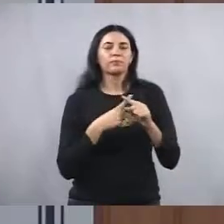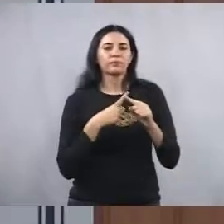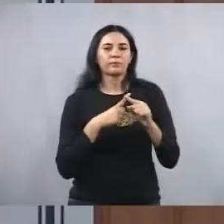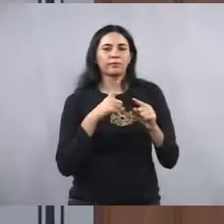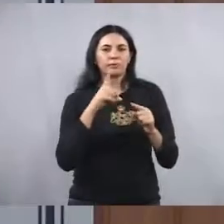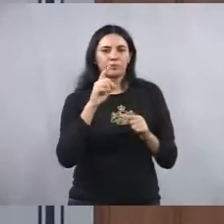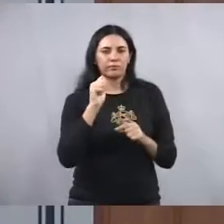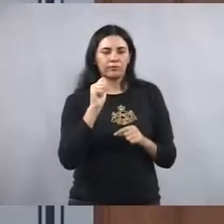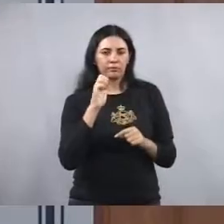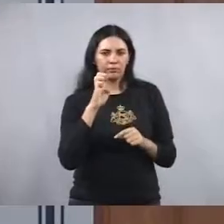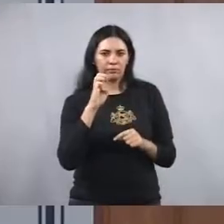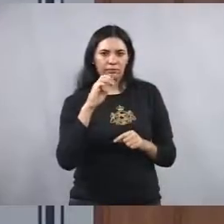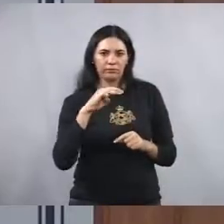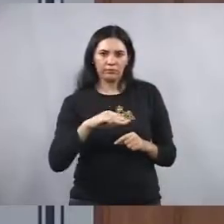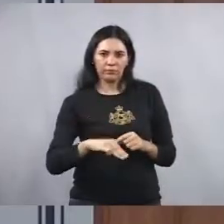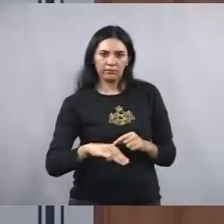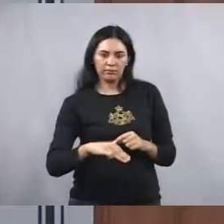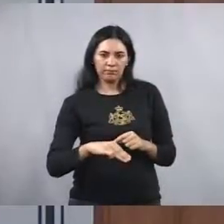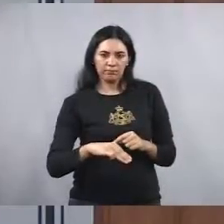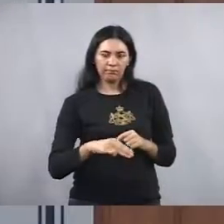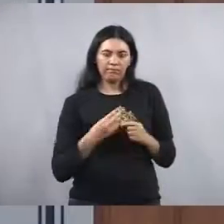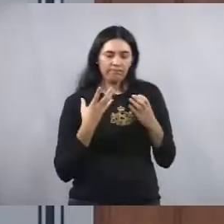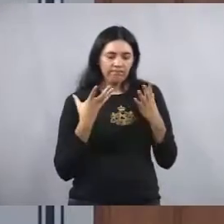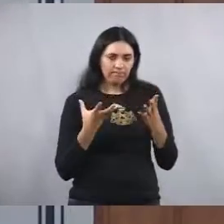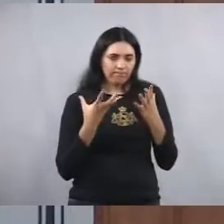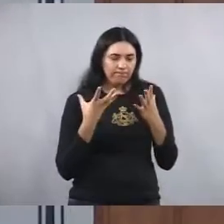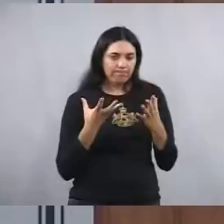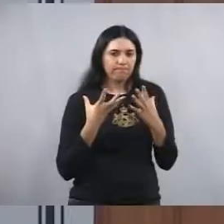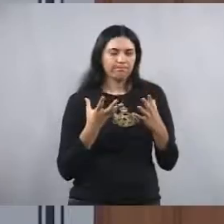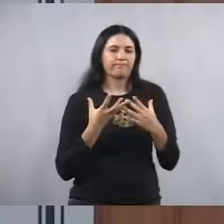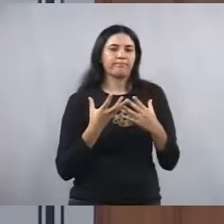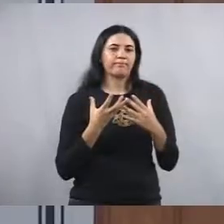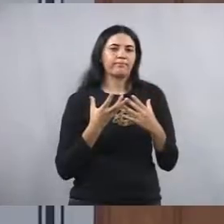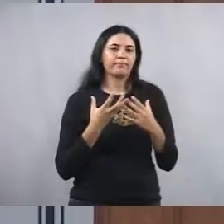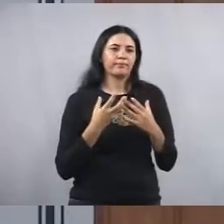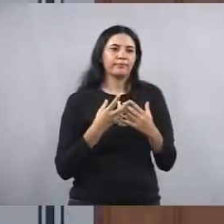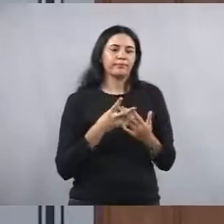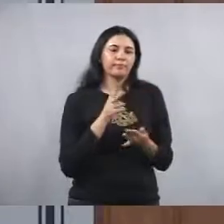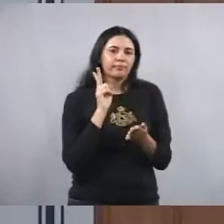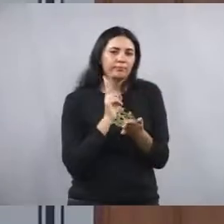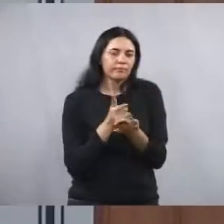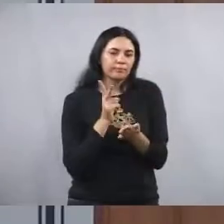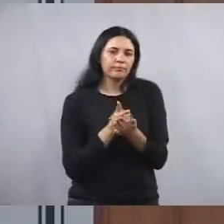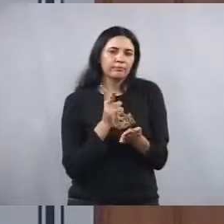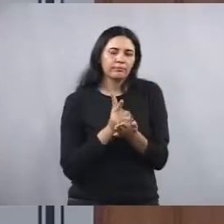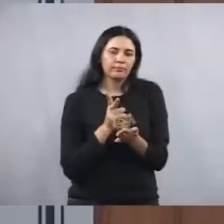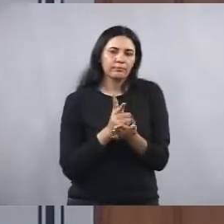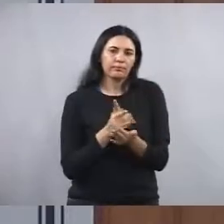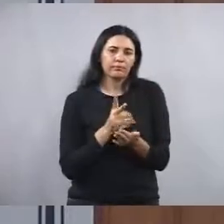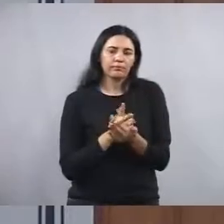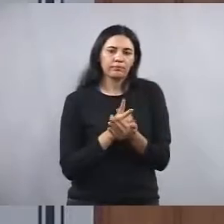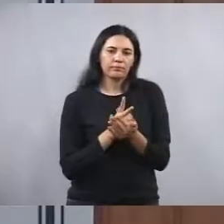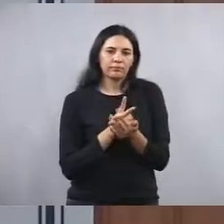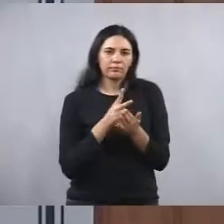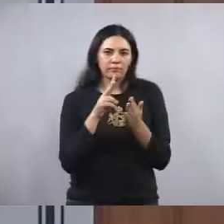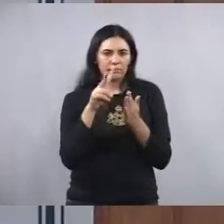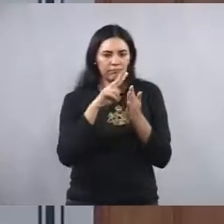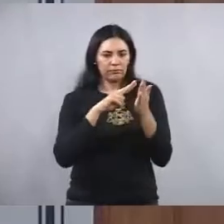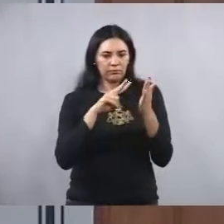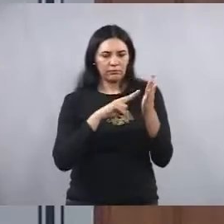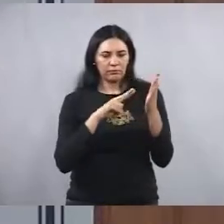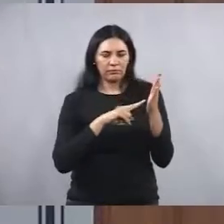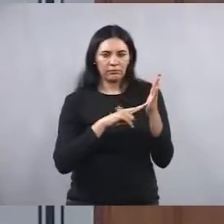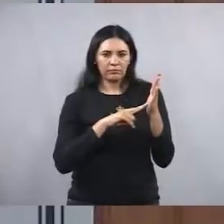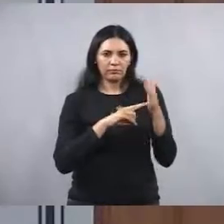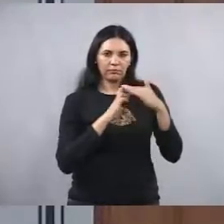de águas o outro marido darem insiste em manter a leitura através da